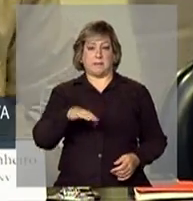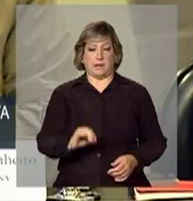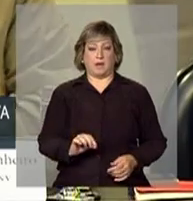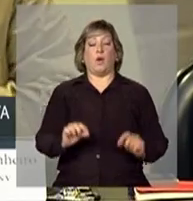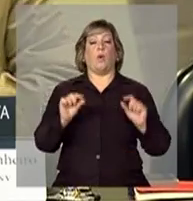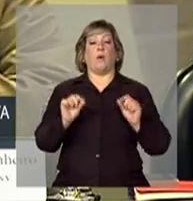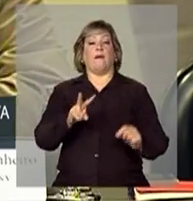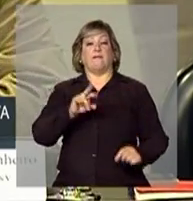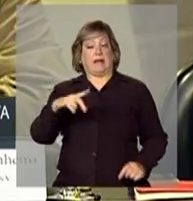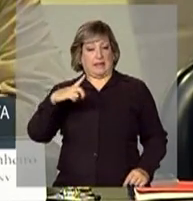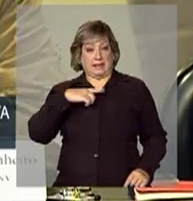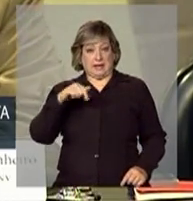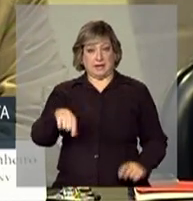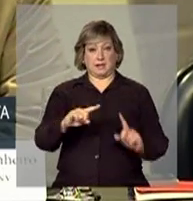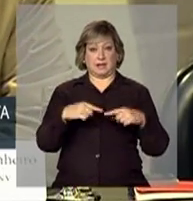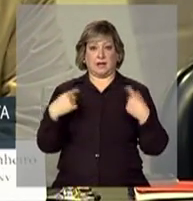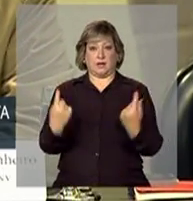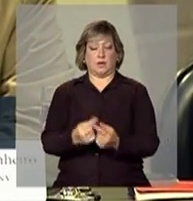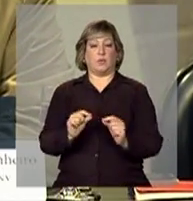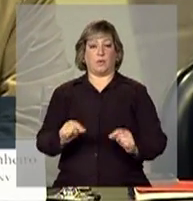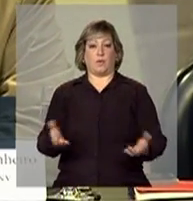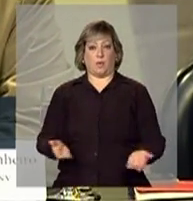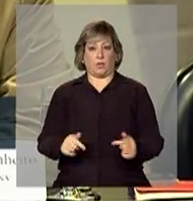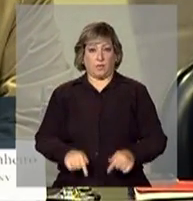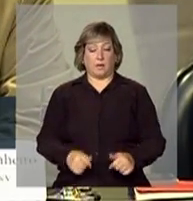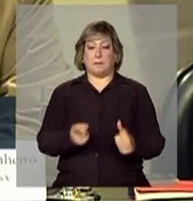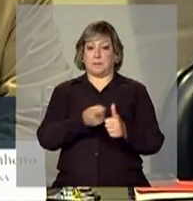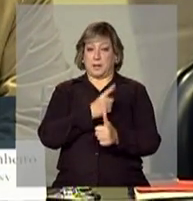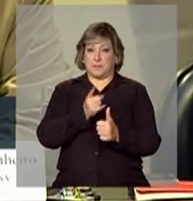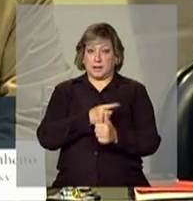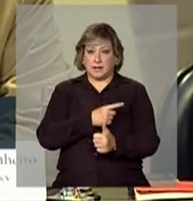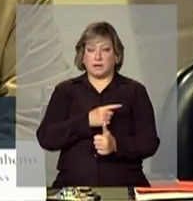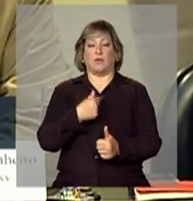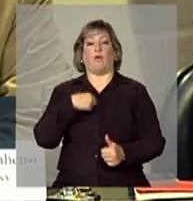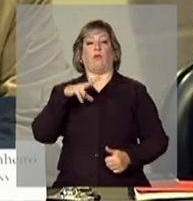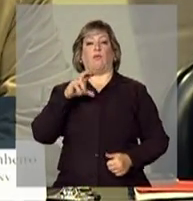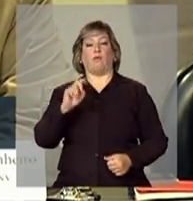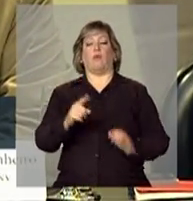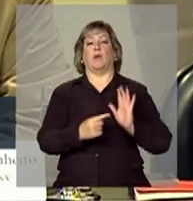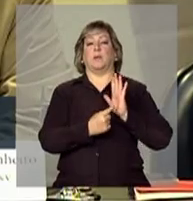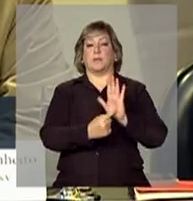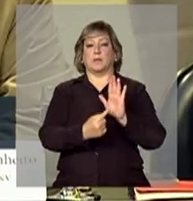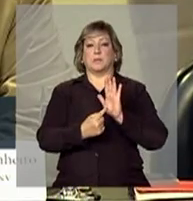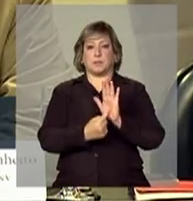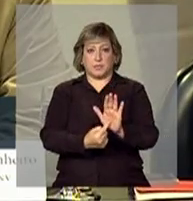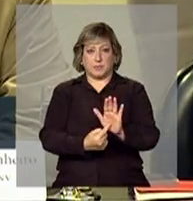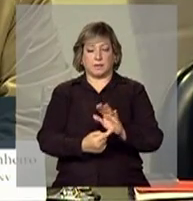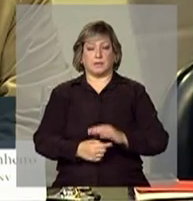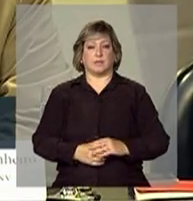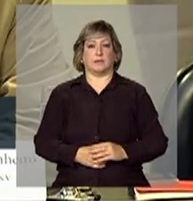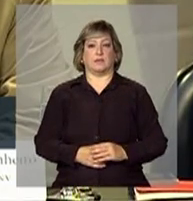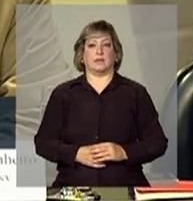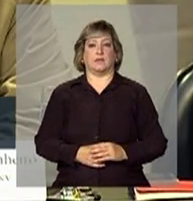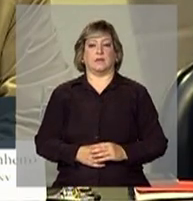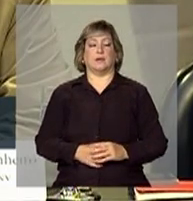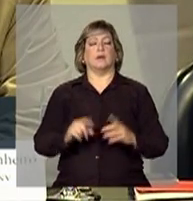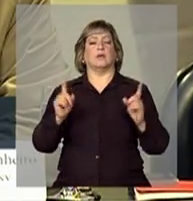aqui nessa nossa reunião? Primeiro, eu vou apresentar uma